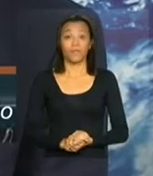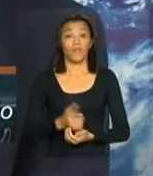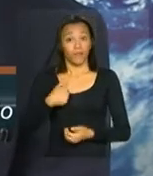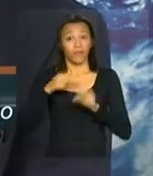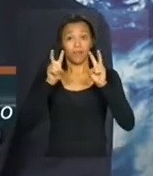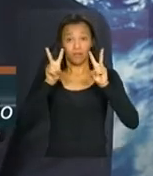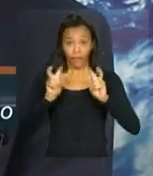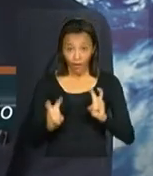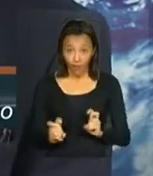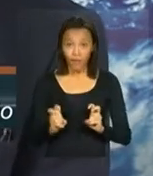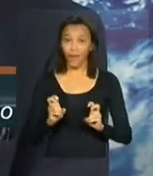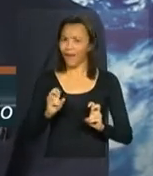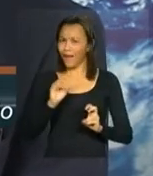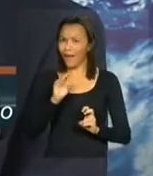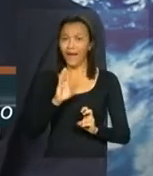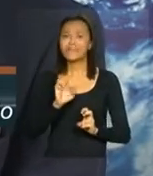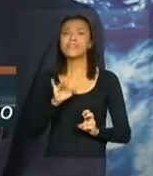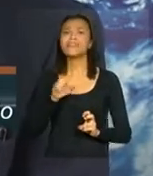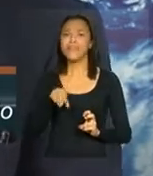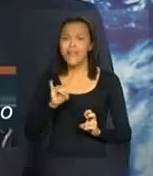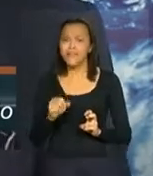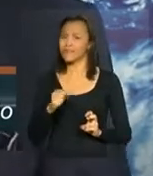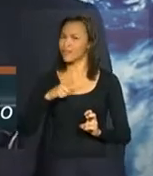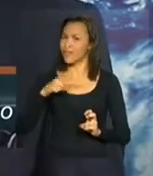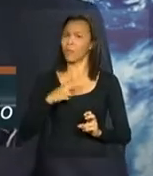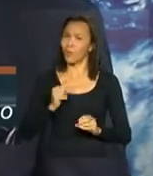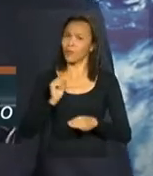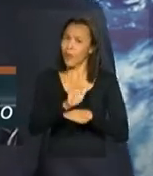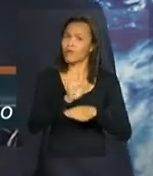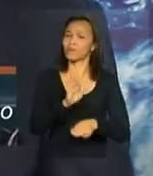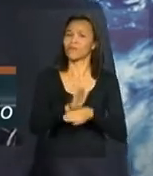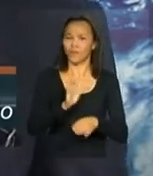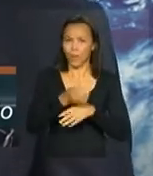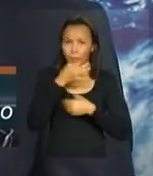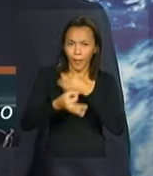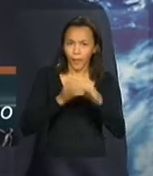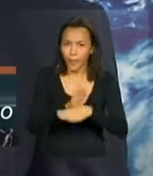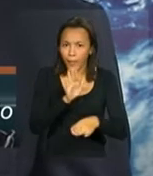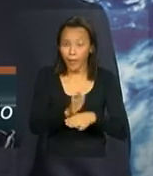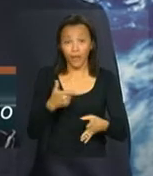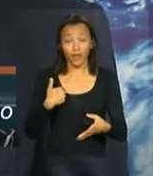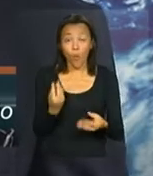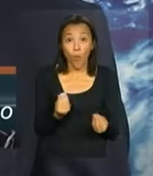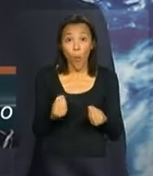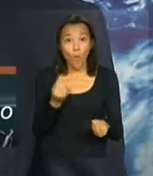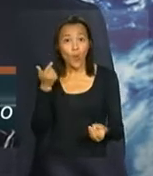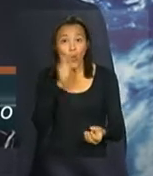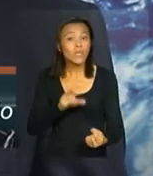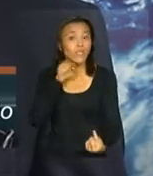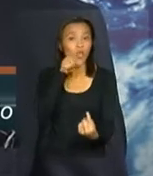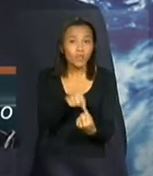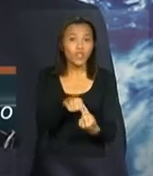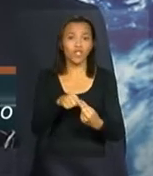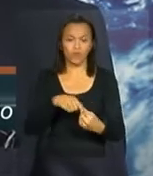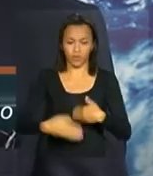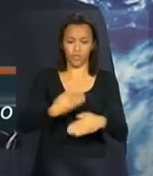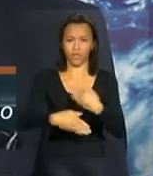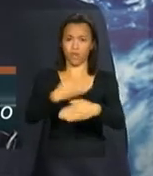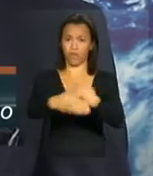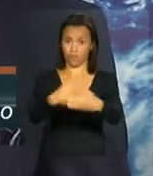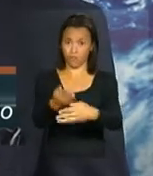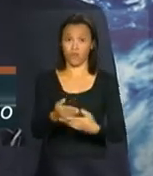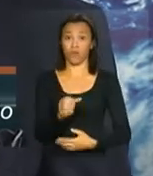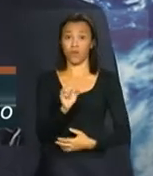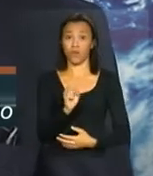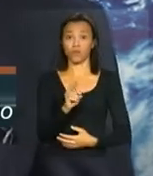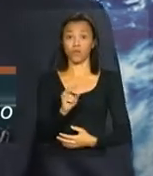temas a ciência tem muito a contribuir então nós achamos não é possível você atingir seus objetivos aí do desenvolvimento